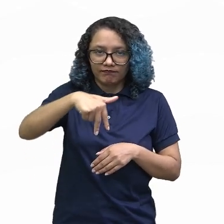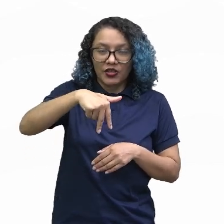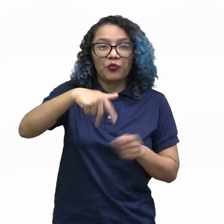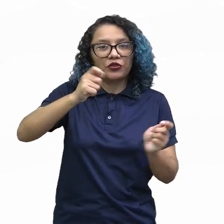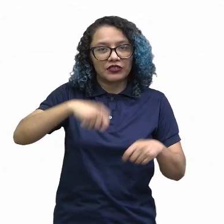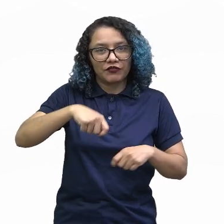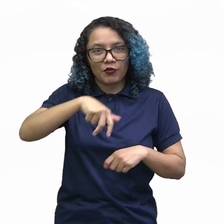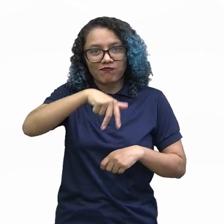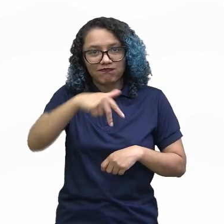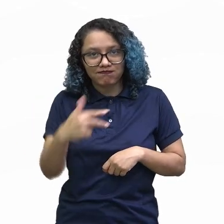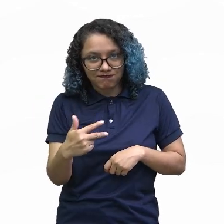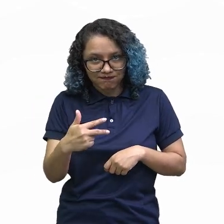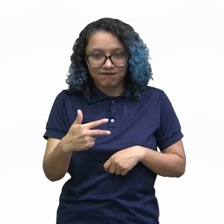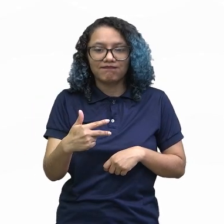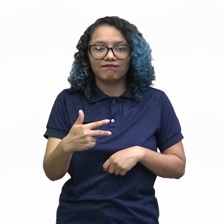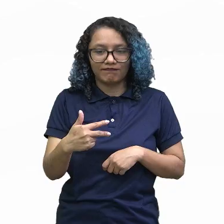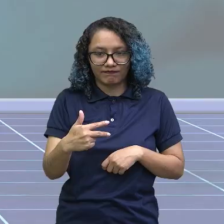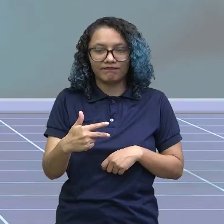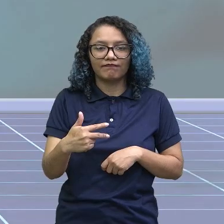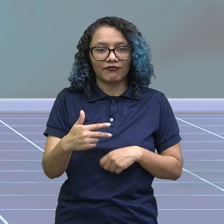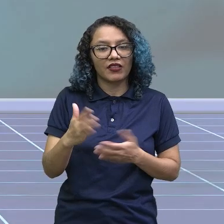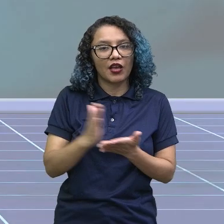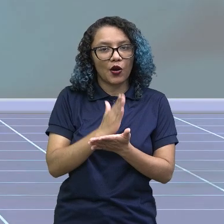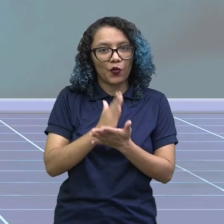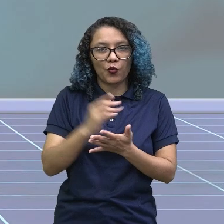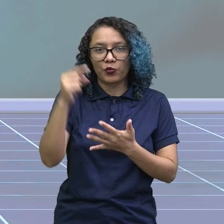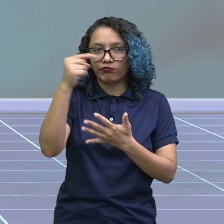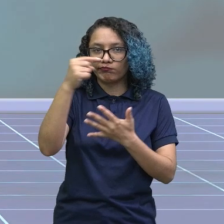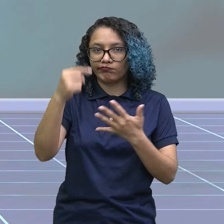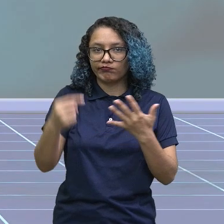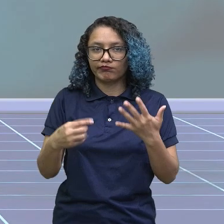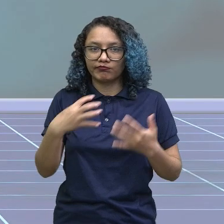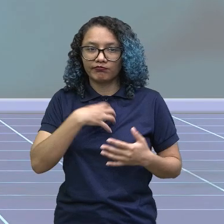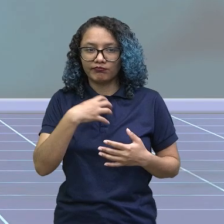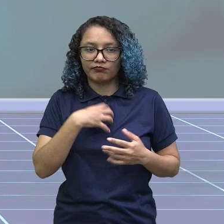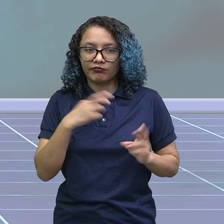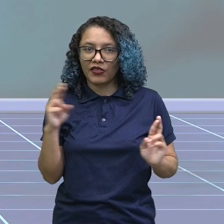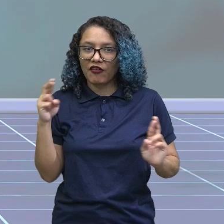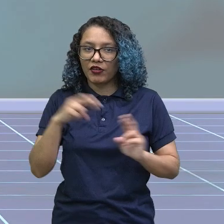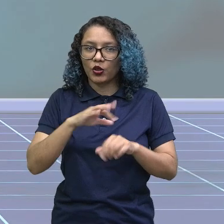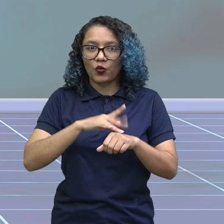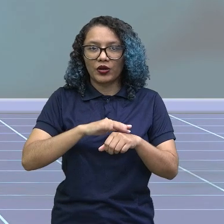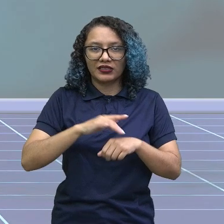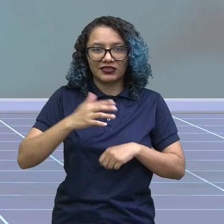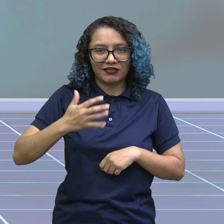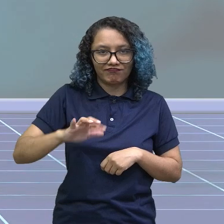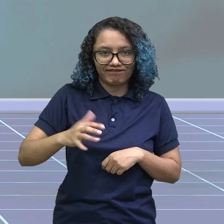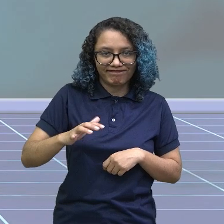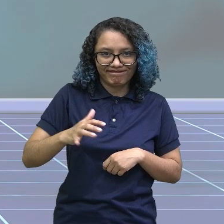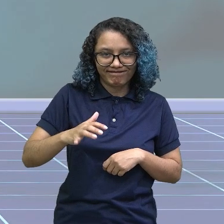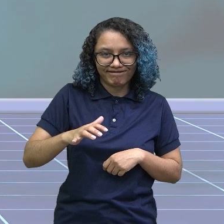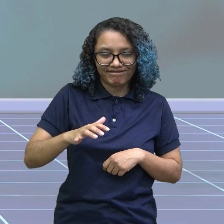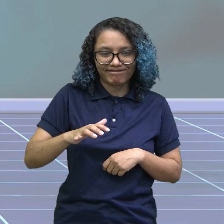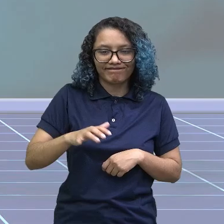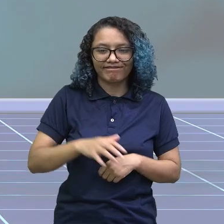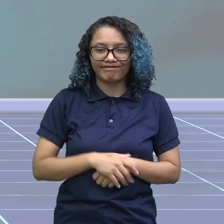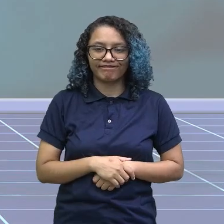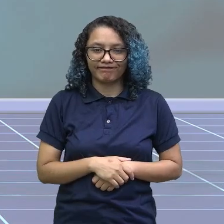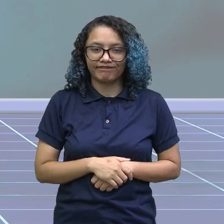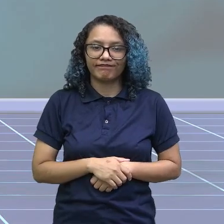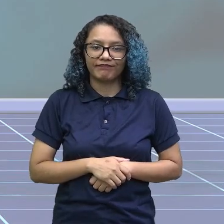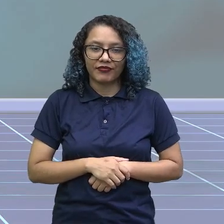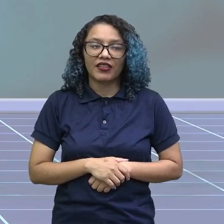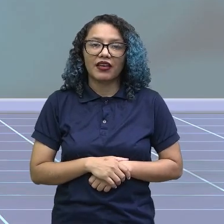Então, esses são alguns sintomas relacionados aí à doença de Parkinson. Né? Então, a gente observa que ela está bem relacionada